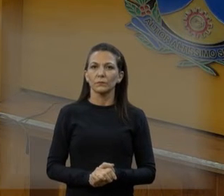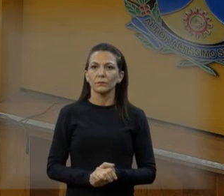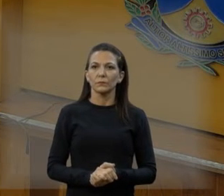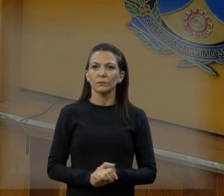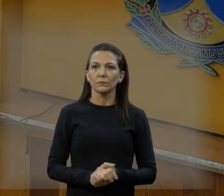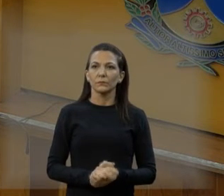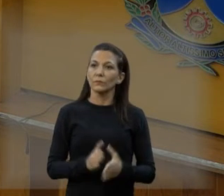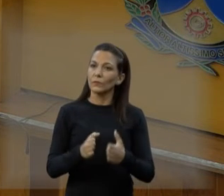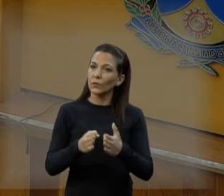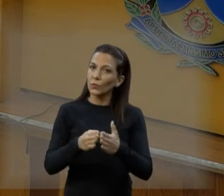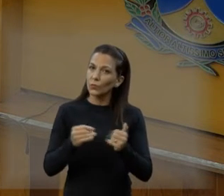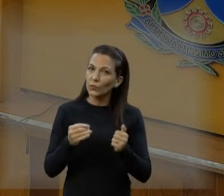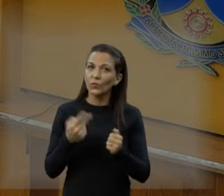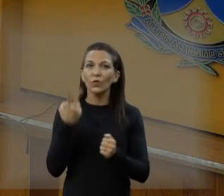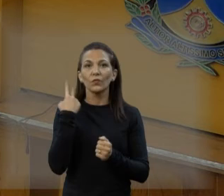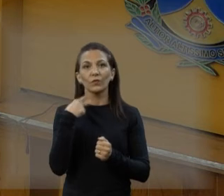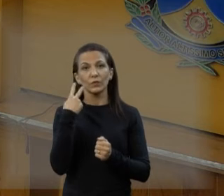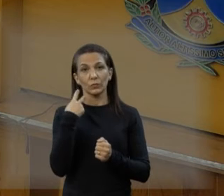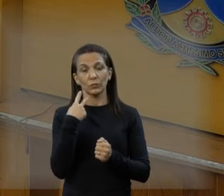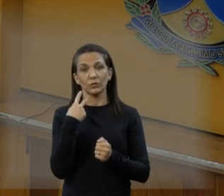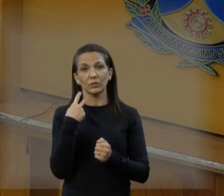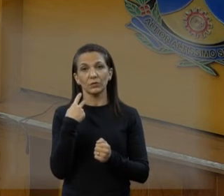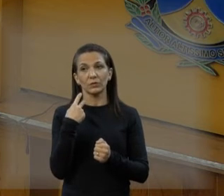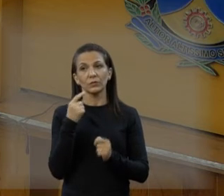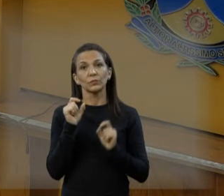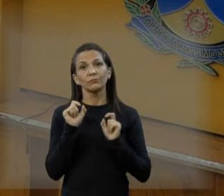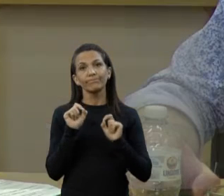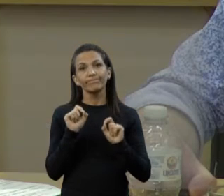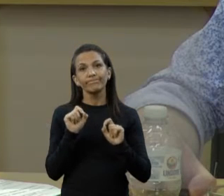por favor vereadores vamos